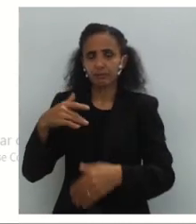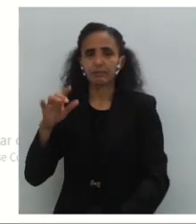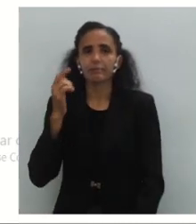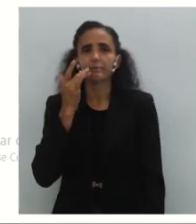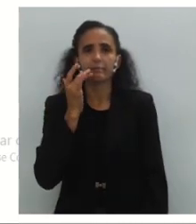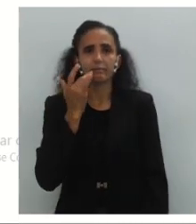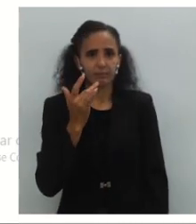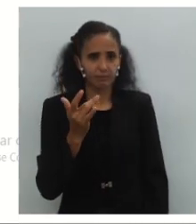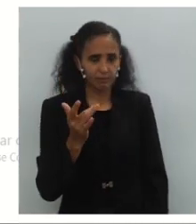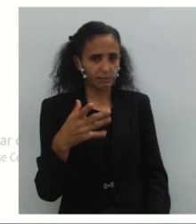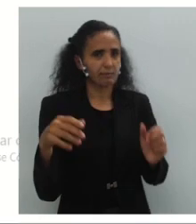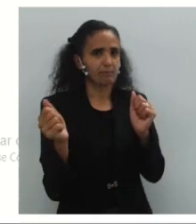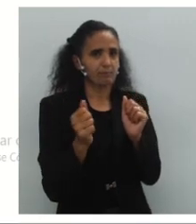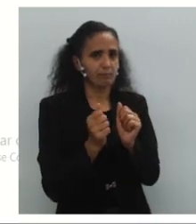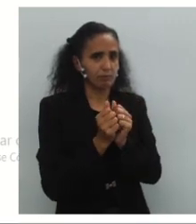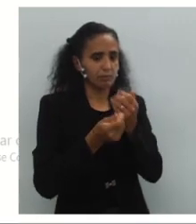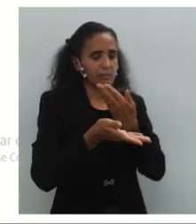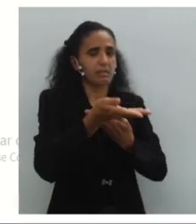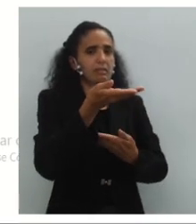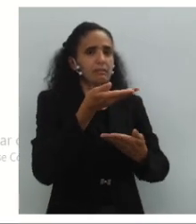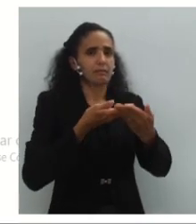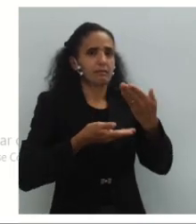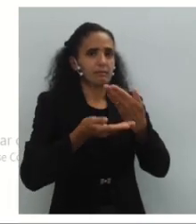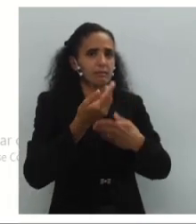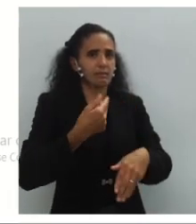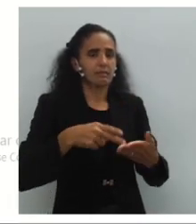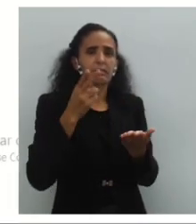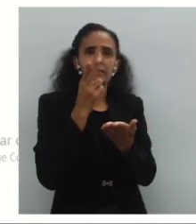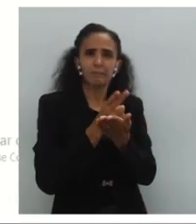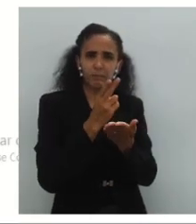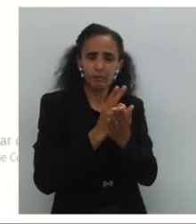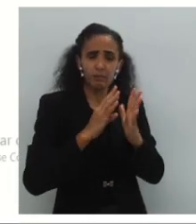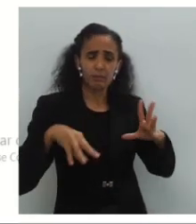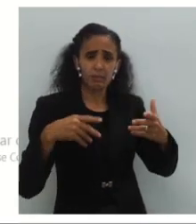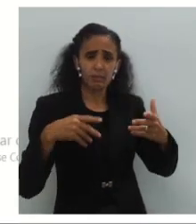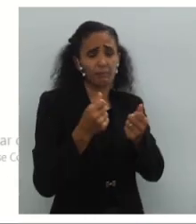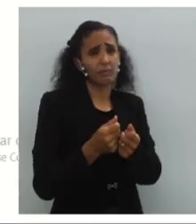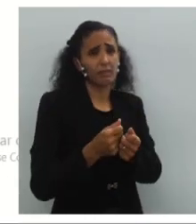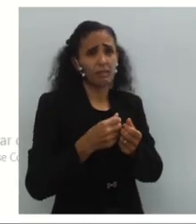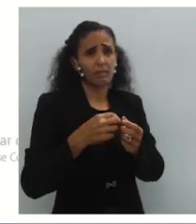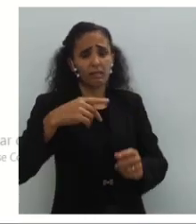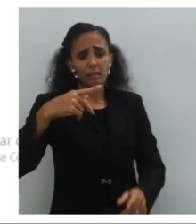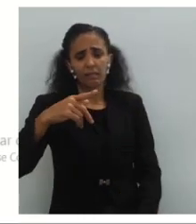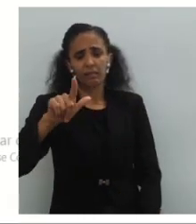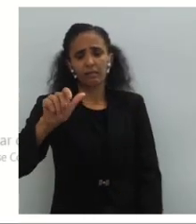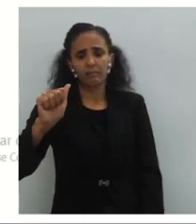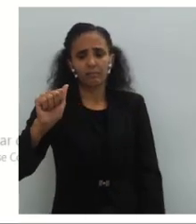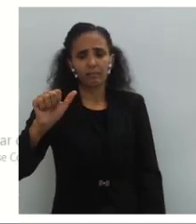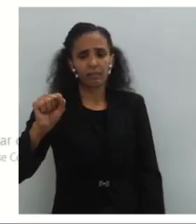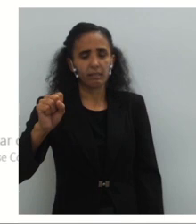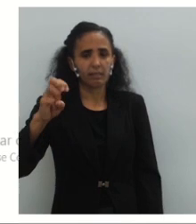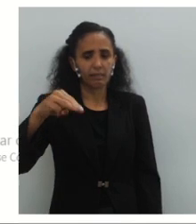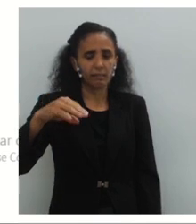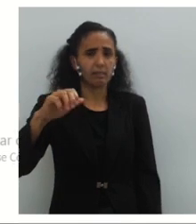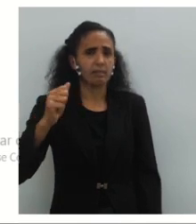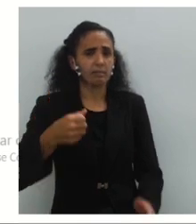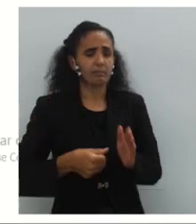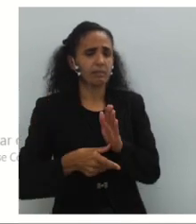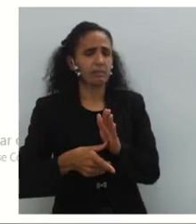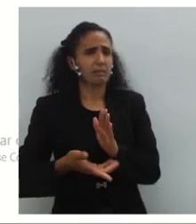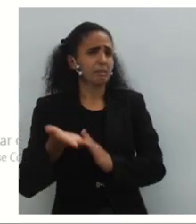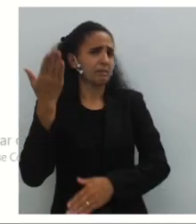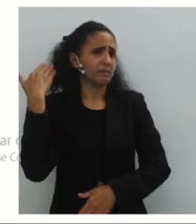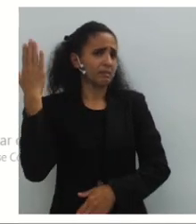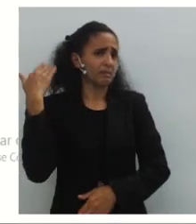receberam transfusão de sangue, ou no caso de hemoderivados, falando aí de plasma,